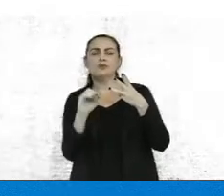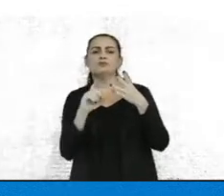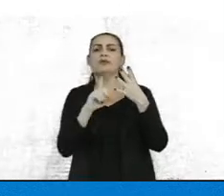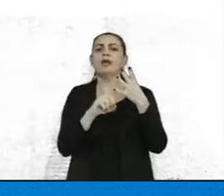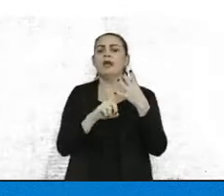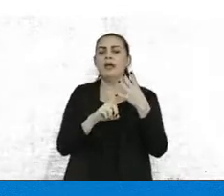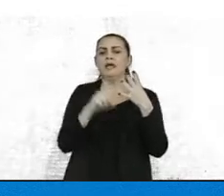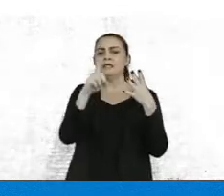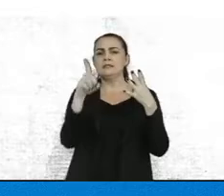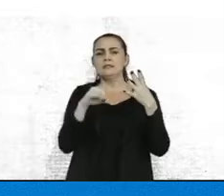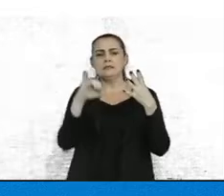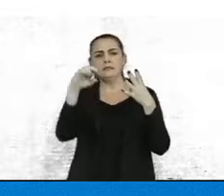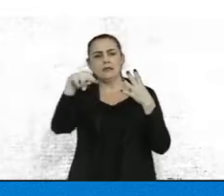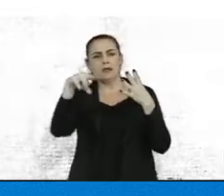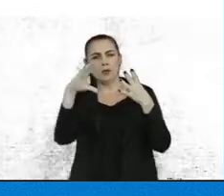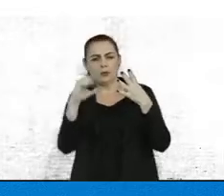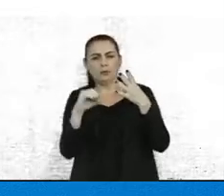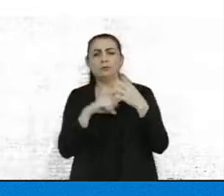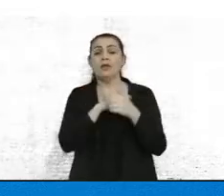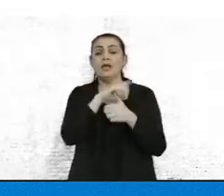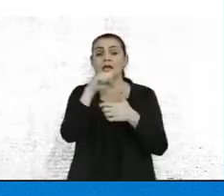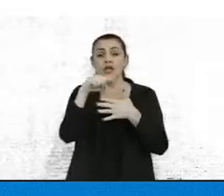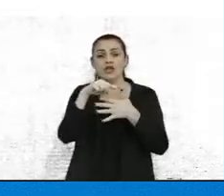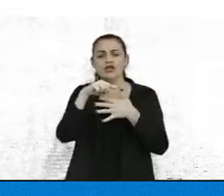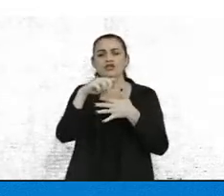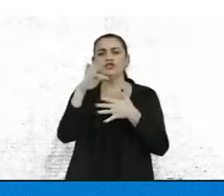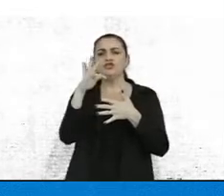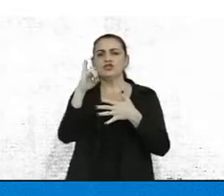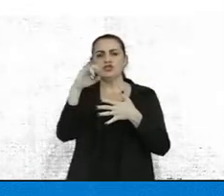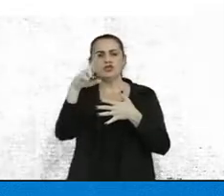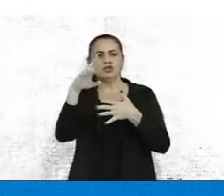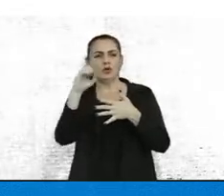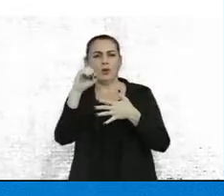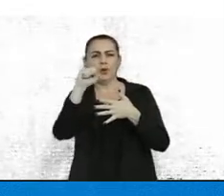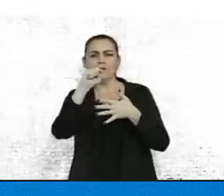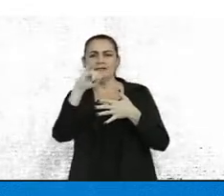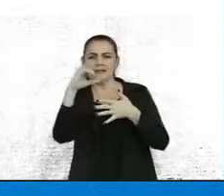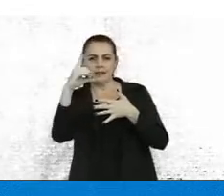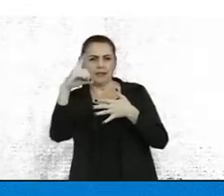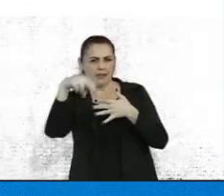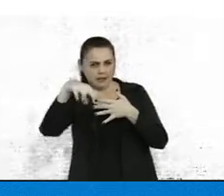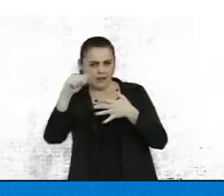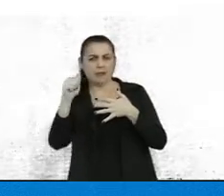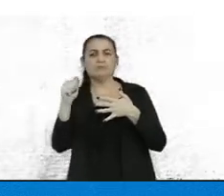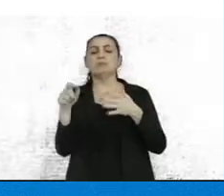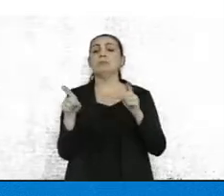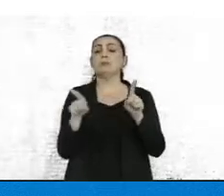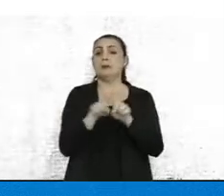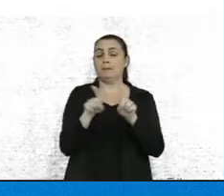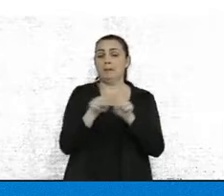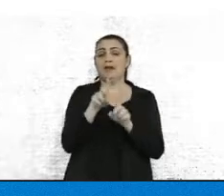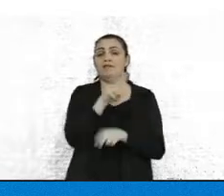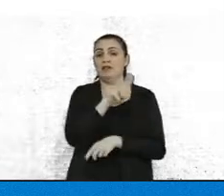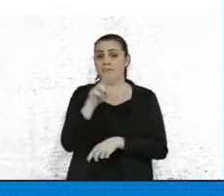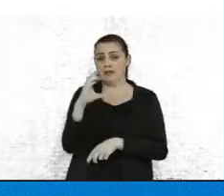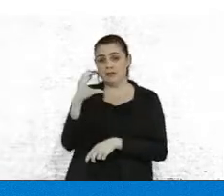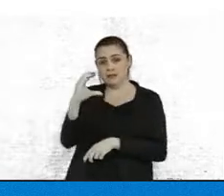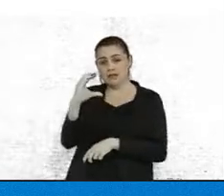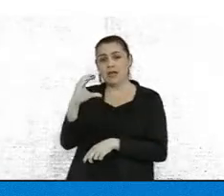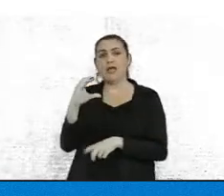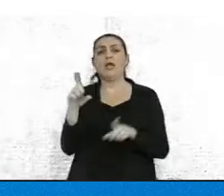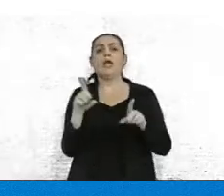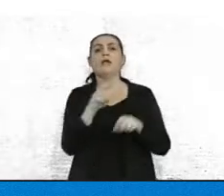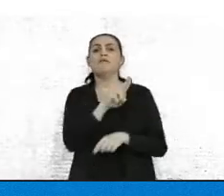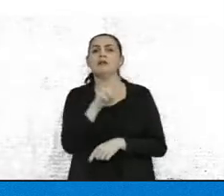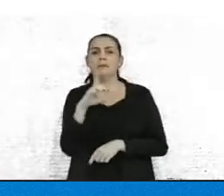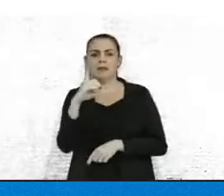as vitaminas do complexo B, a vitamina C e a vitamina D. Existem fatores que reduzem